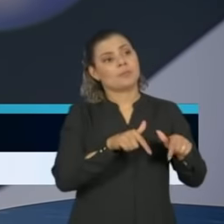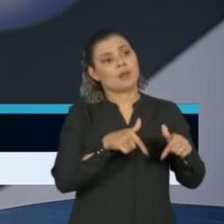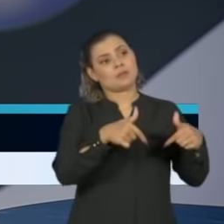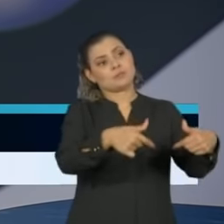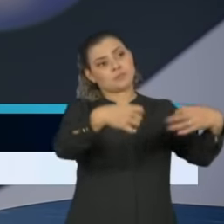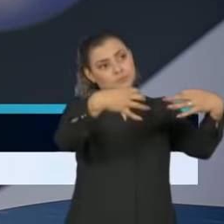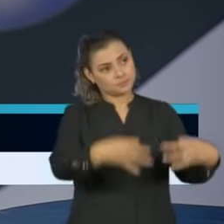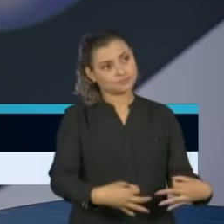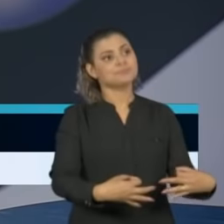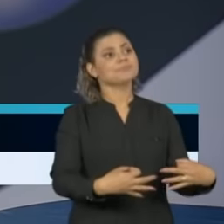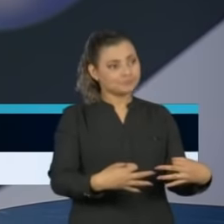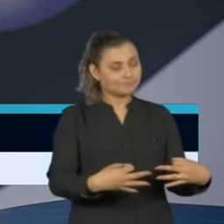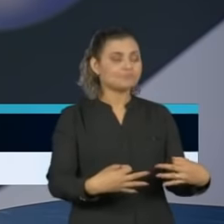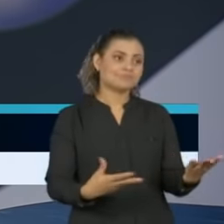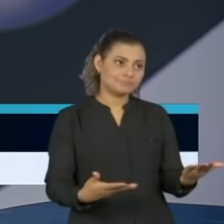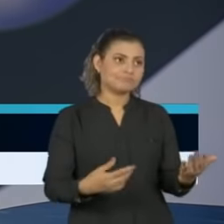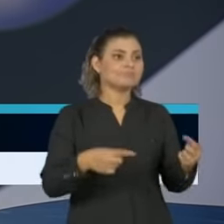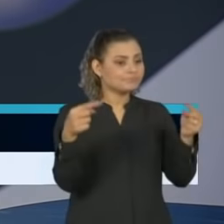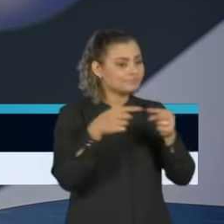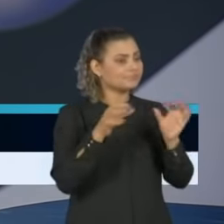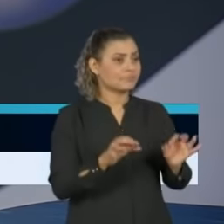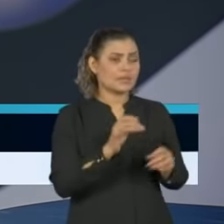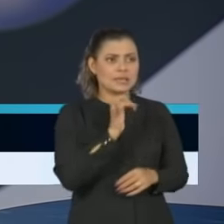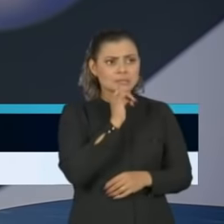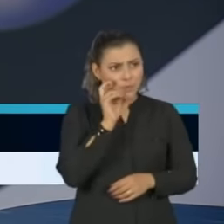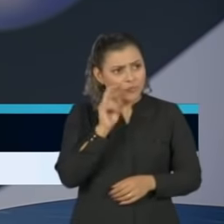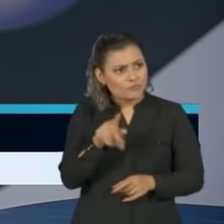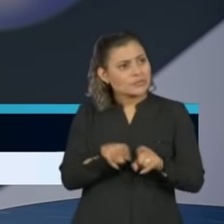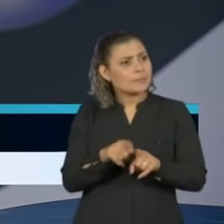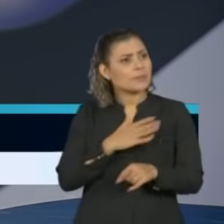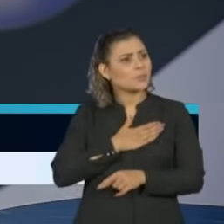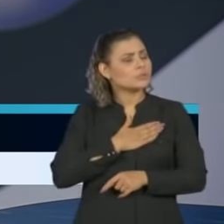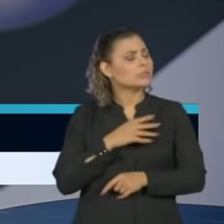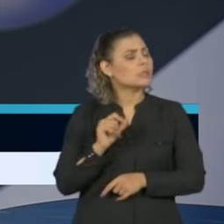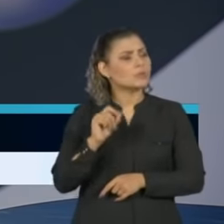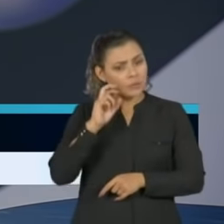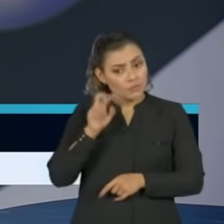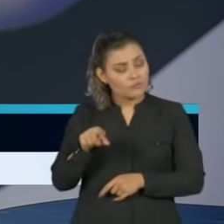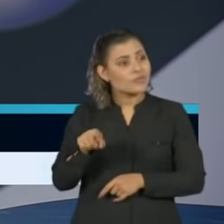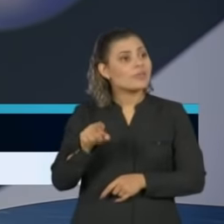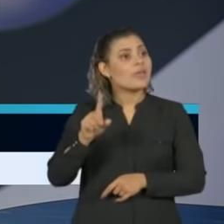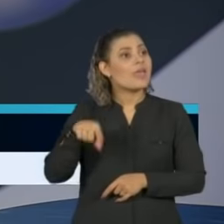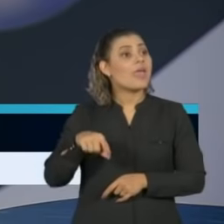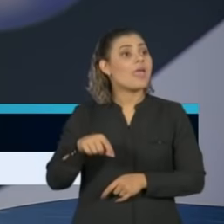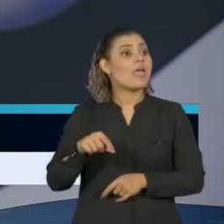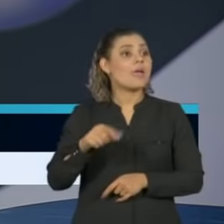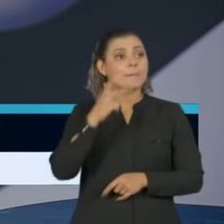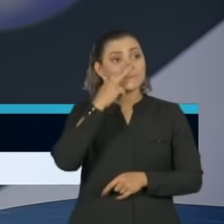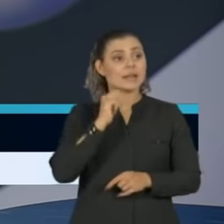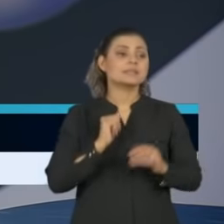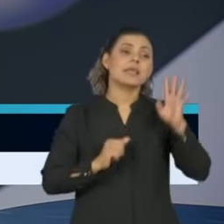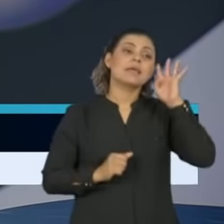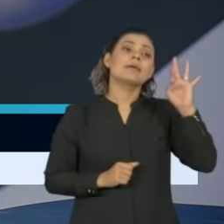extremamente realistas. Uma das coisas que eu vi que eu gostei demais é essa questão do real, do possível e do